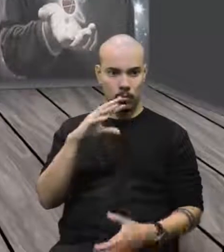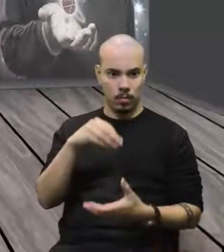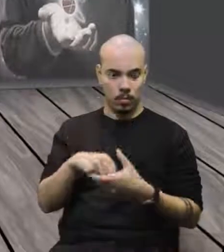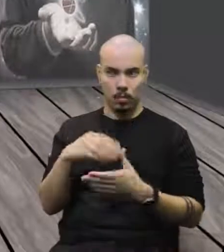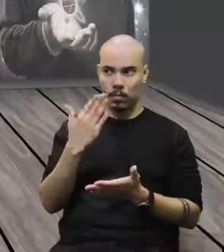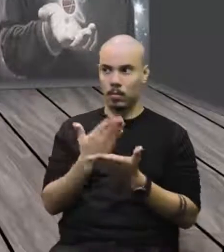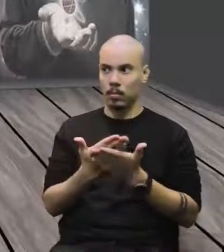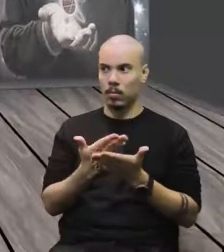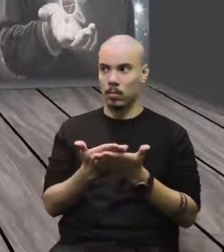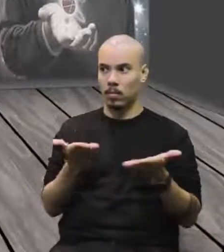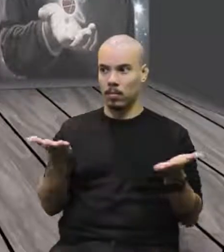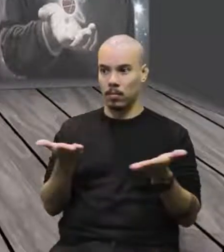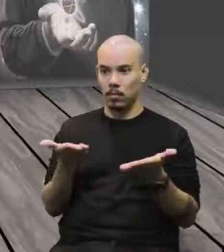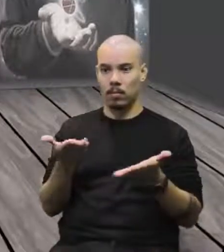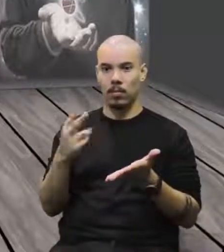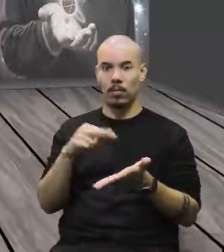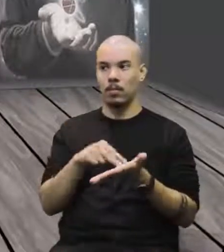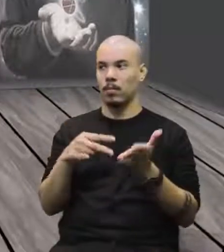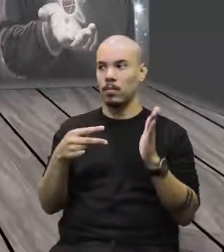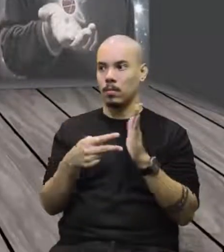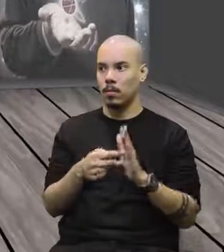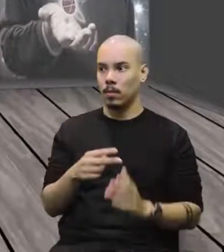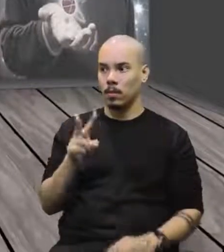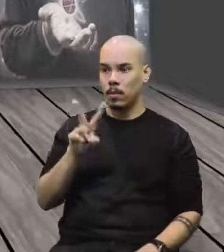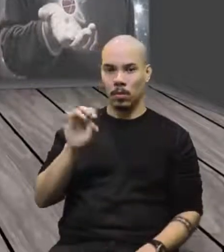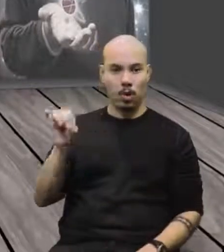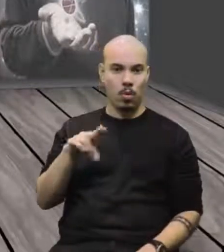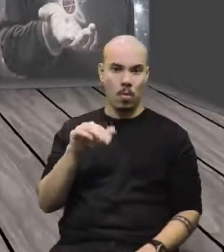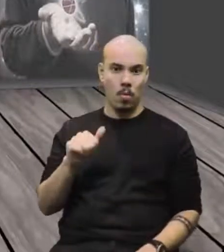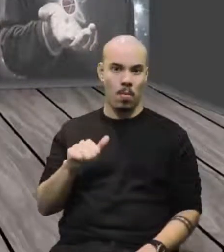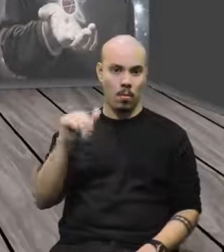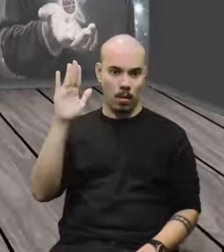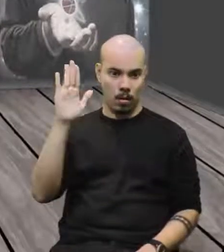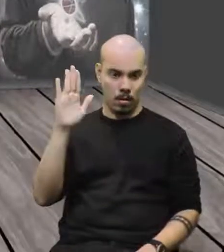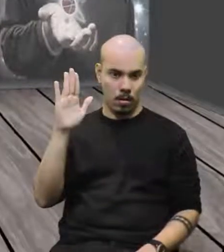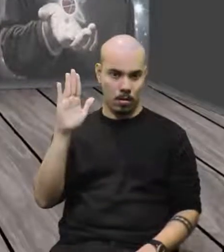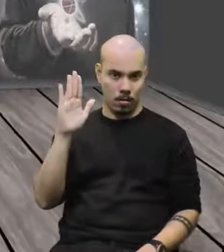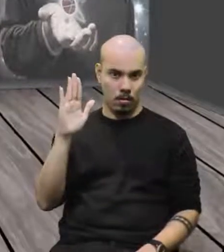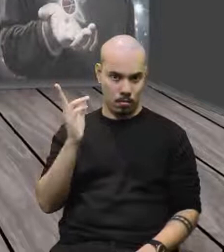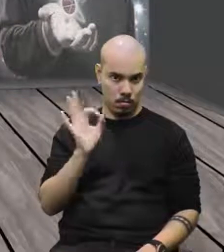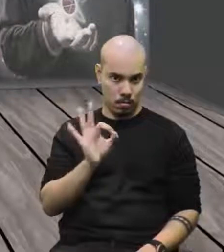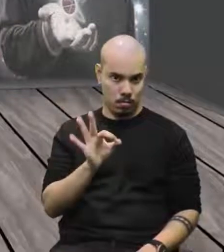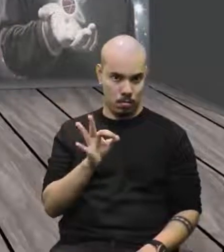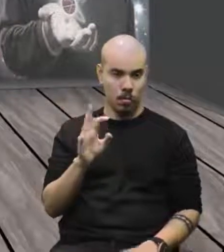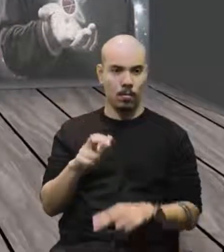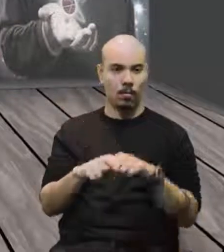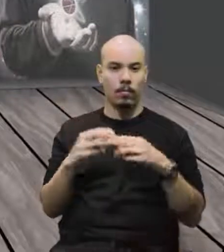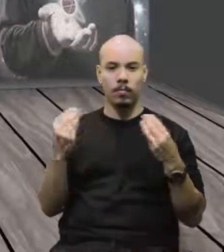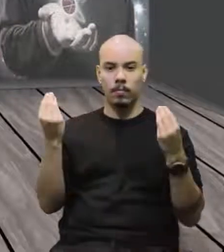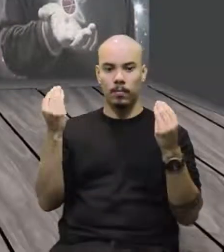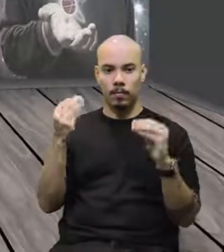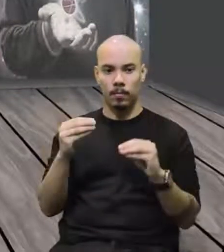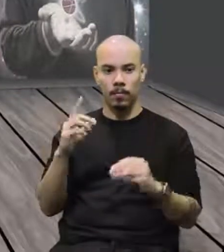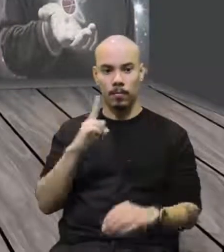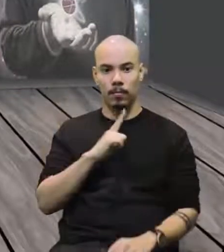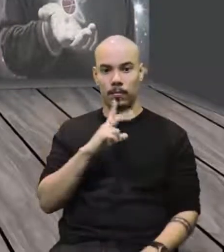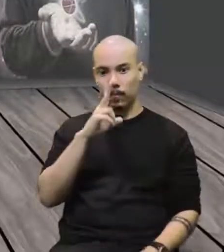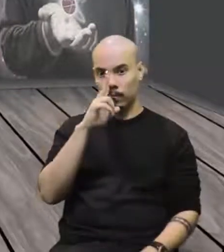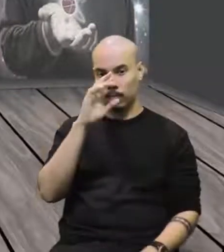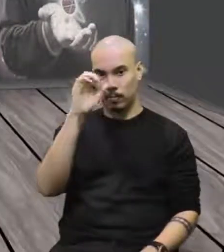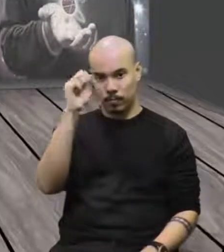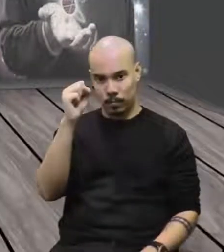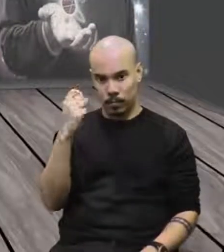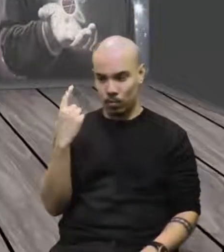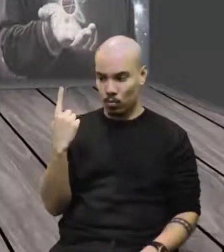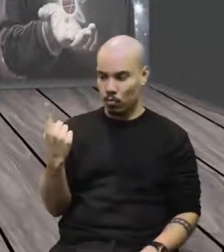aula de hoje é entre 2 ou mais condutores. Então, 2 condutores nós colocamos aí. Quando você tem uma força